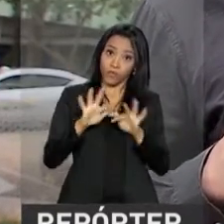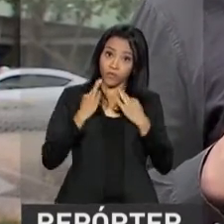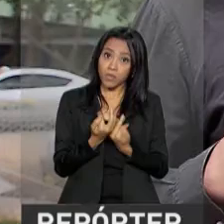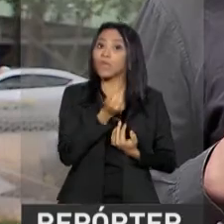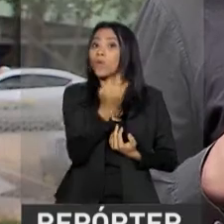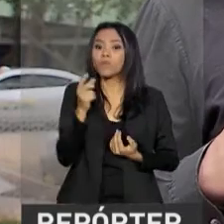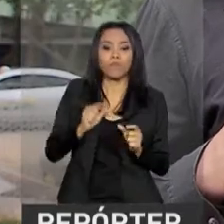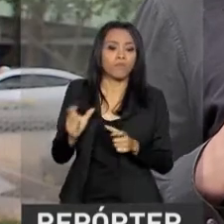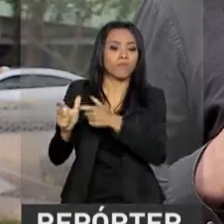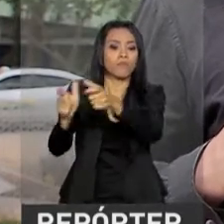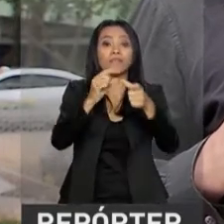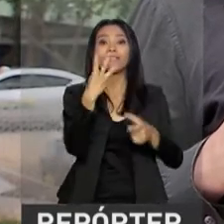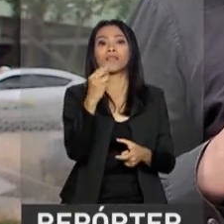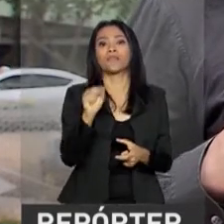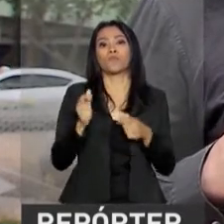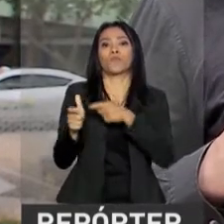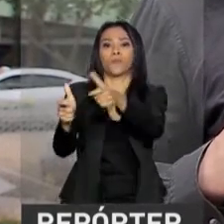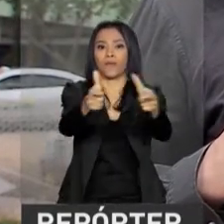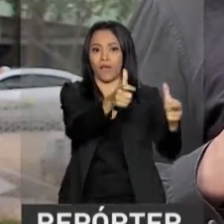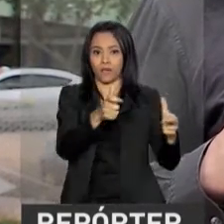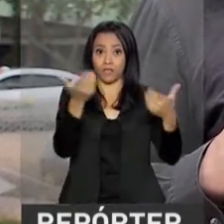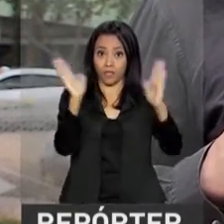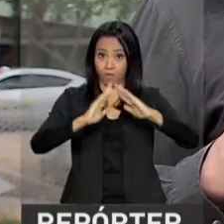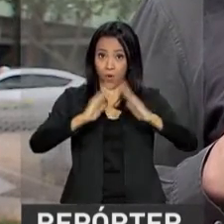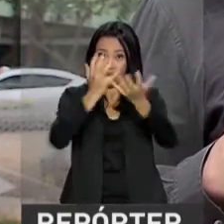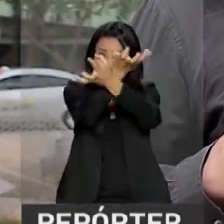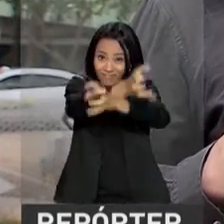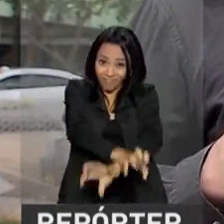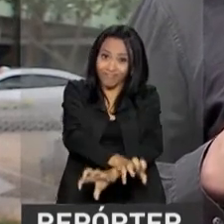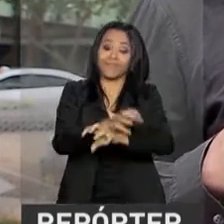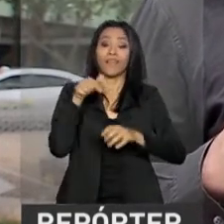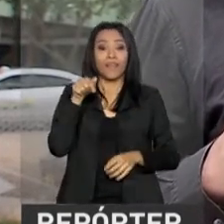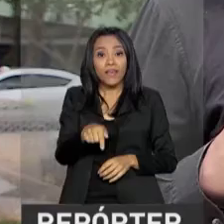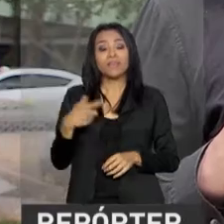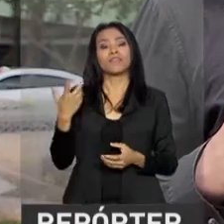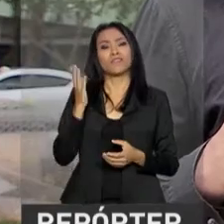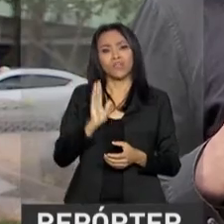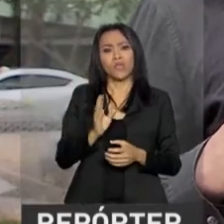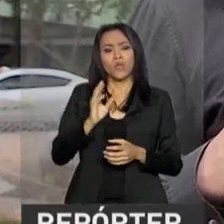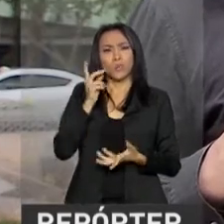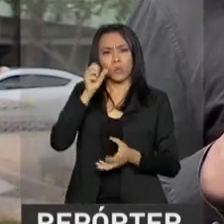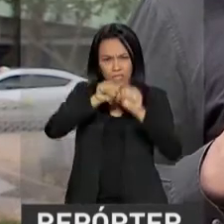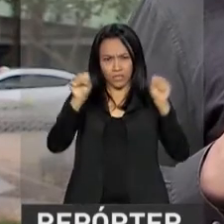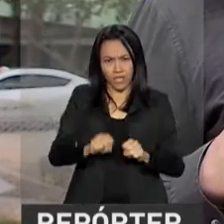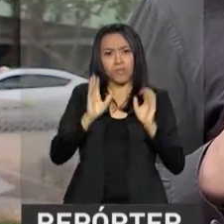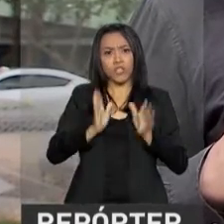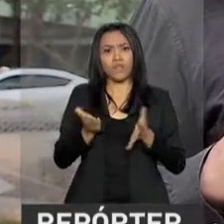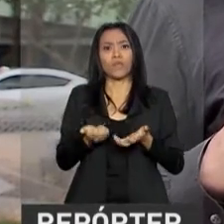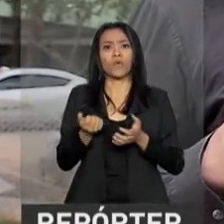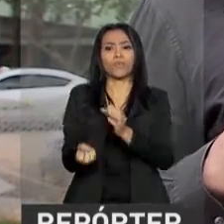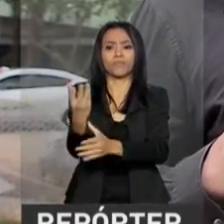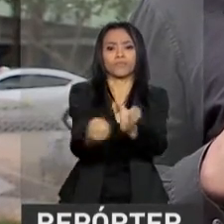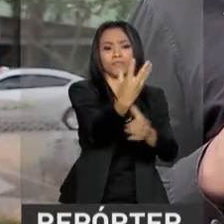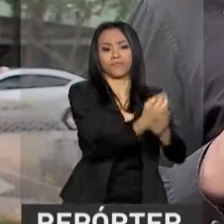do semiárido cerca de 500 sistemas de dessalinização já foram instalados e o ministro do meio ambiente